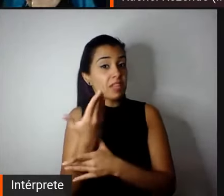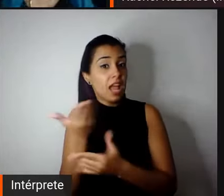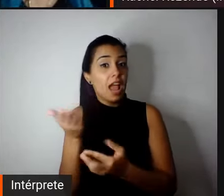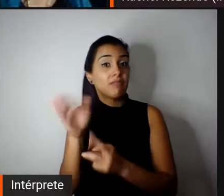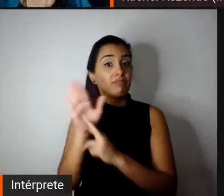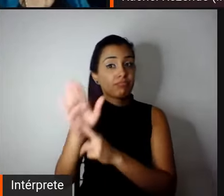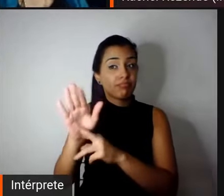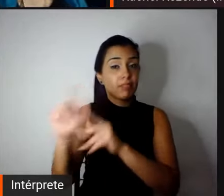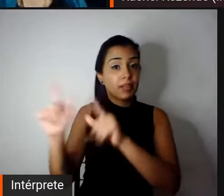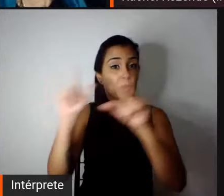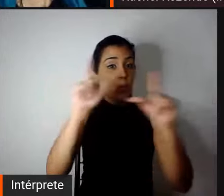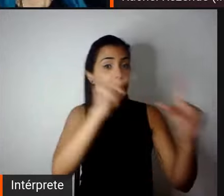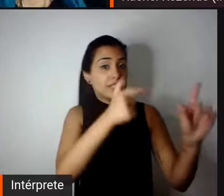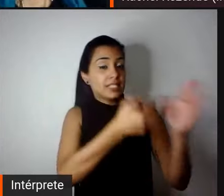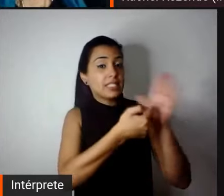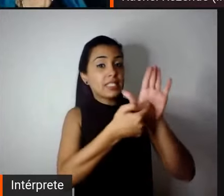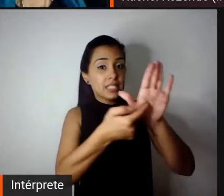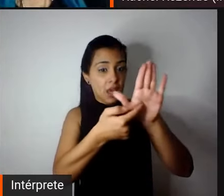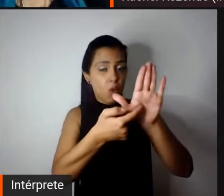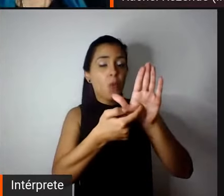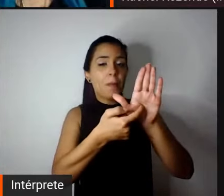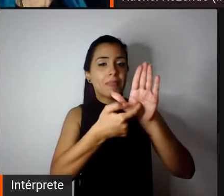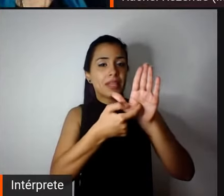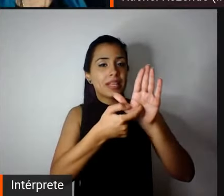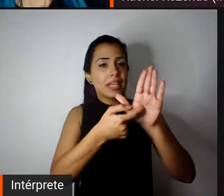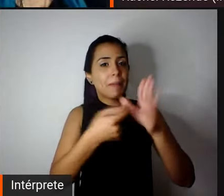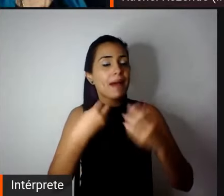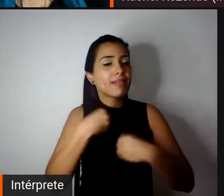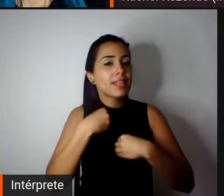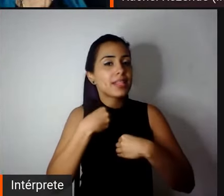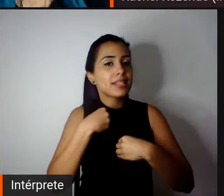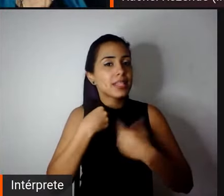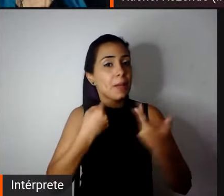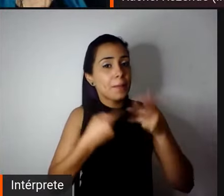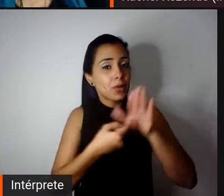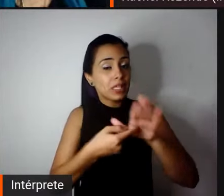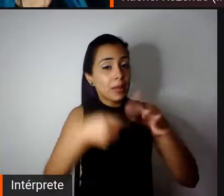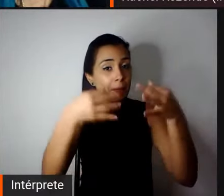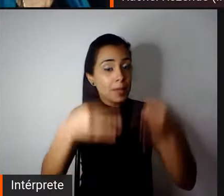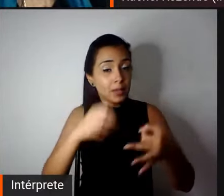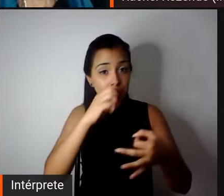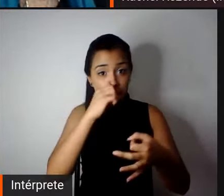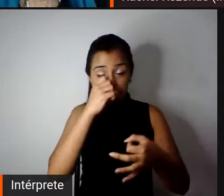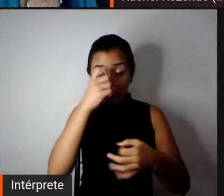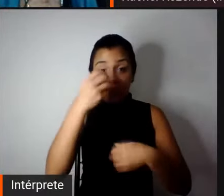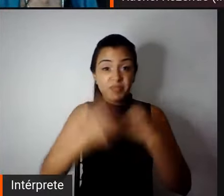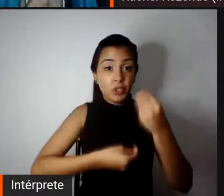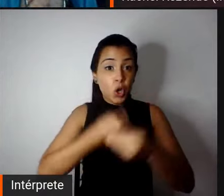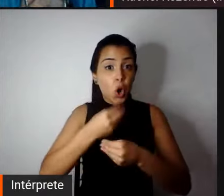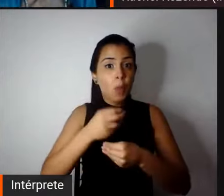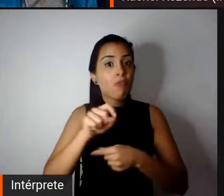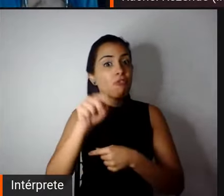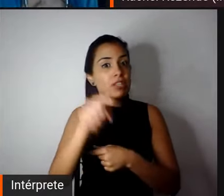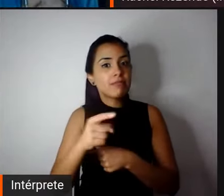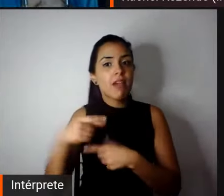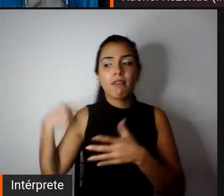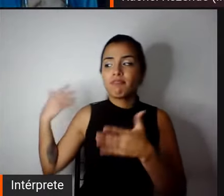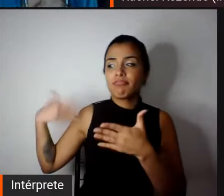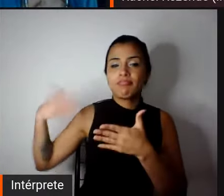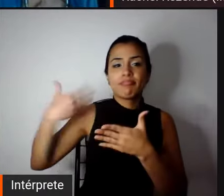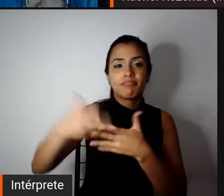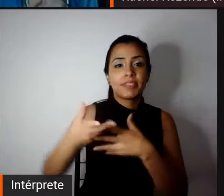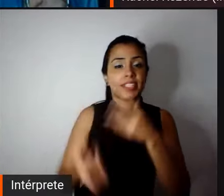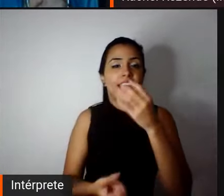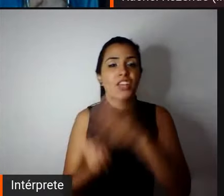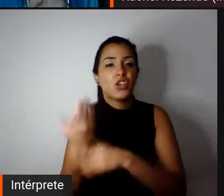de mostrar uma dimensão daquilo tudo, né, uma camada daquilo tudo que você transformou num filme, e a gente